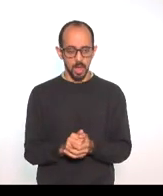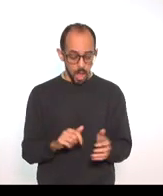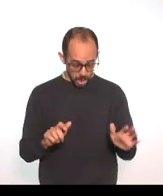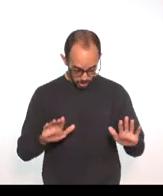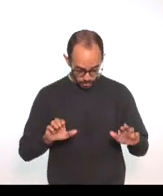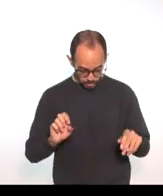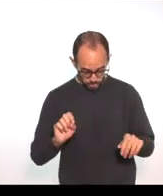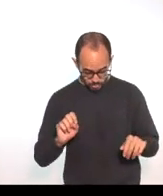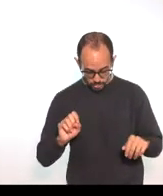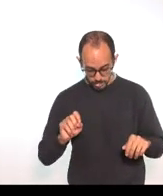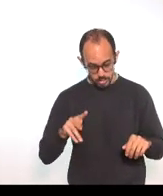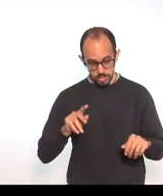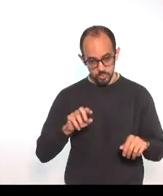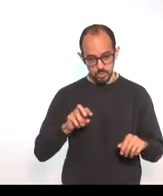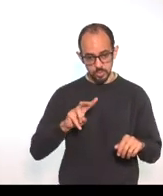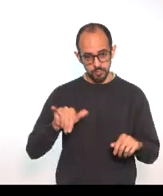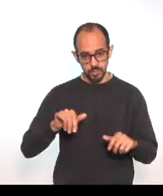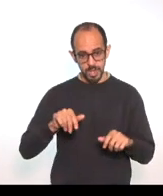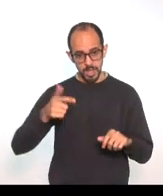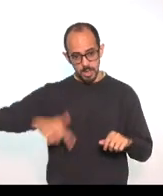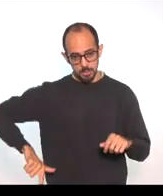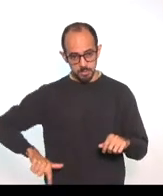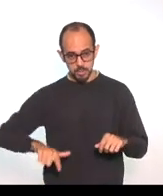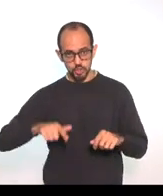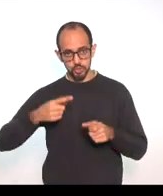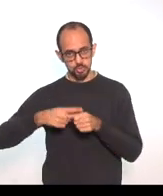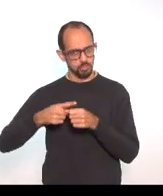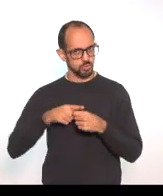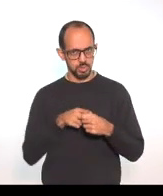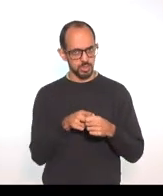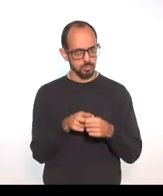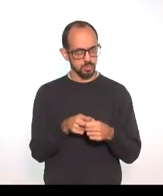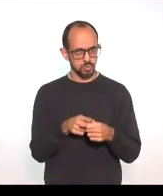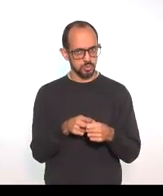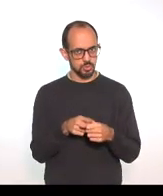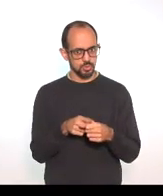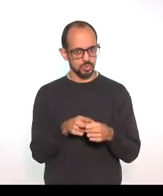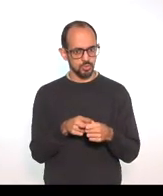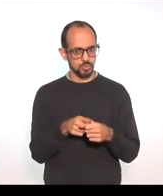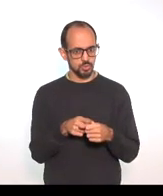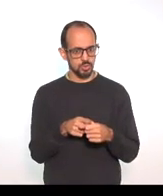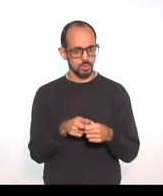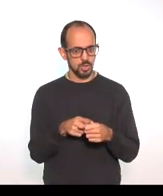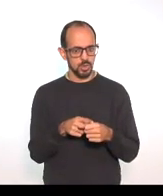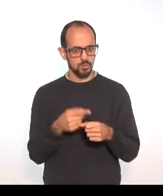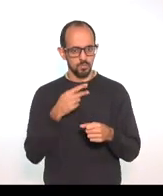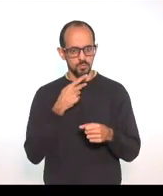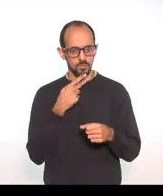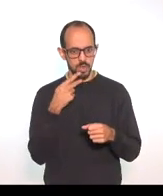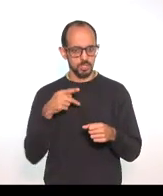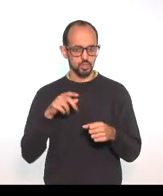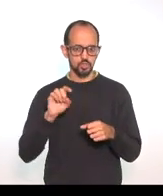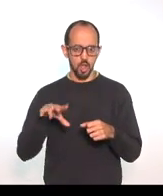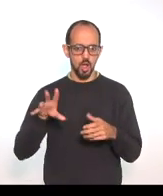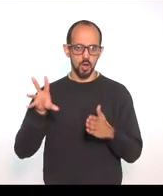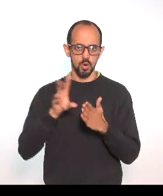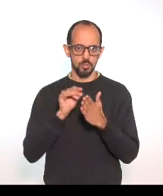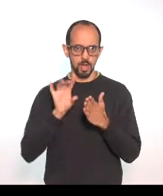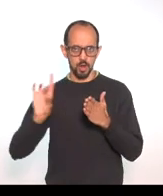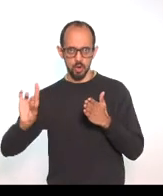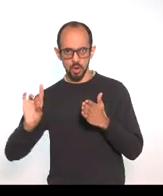repetir os municípios você vai ficar passar redação onde está a lei complementar diz adotar o estado o ordenamento jurídico